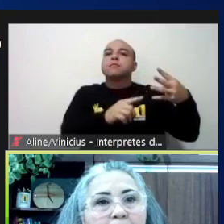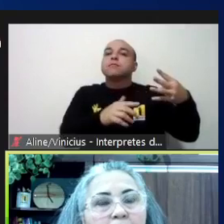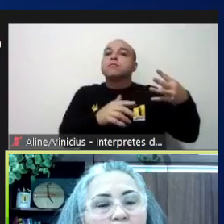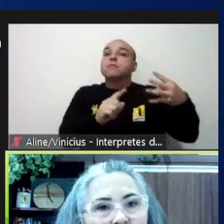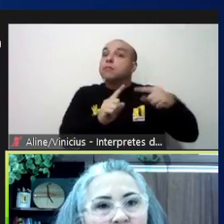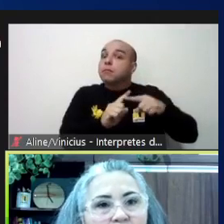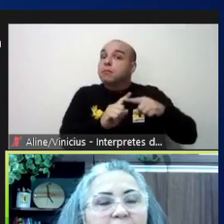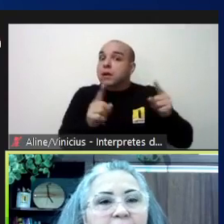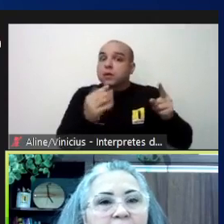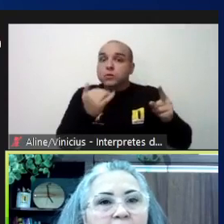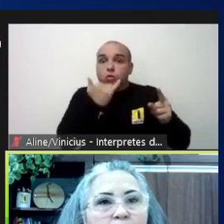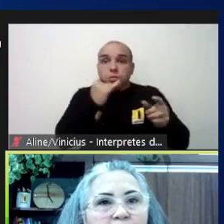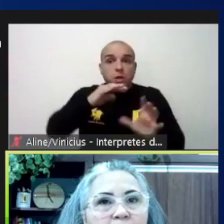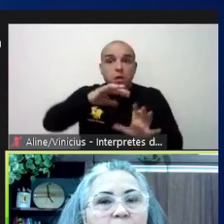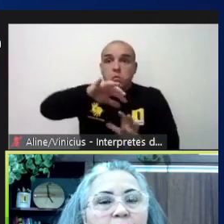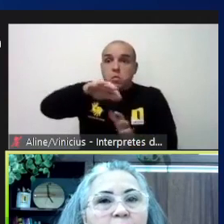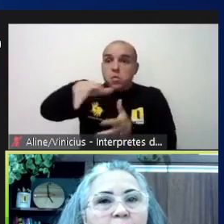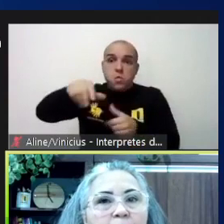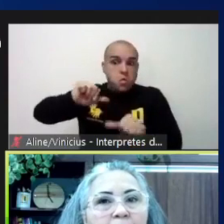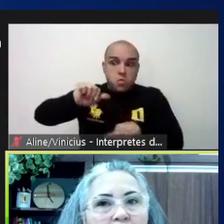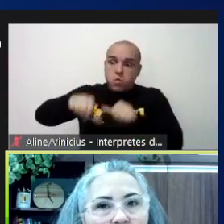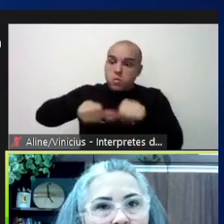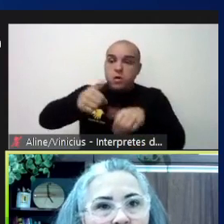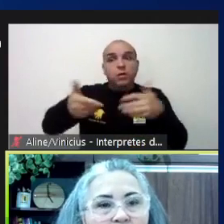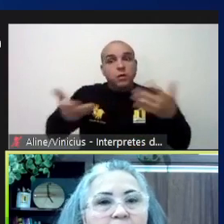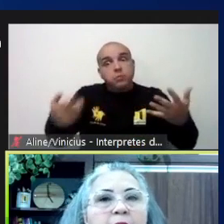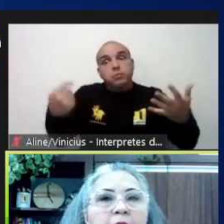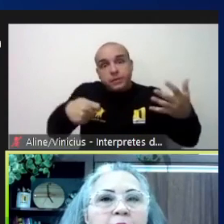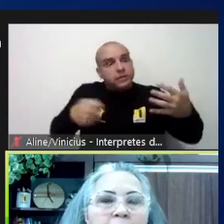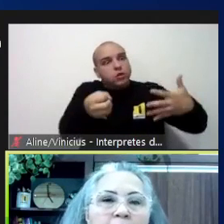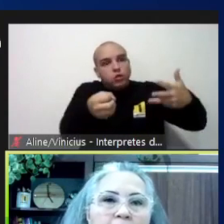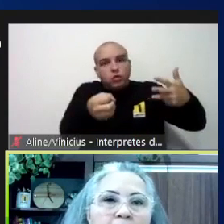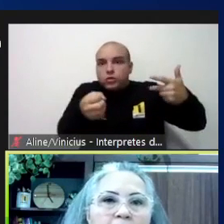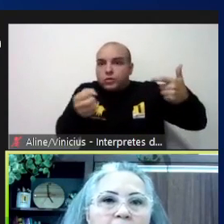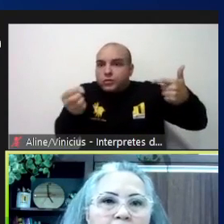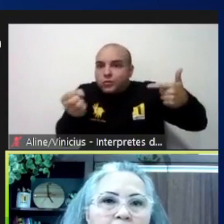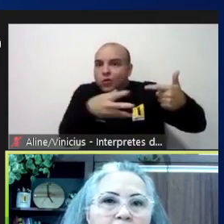para realmente fazer a inclusão, para realmente